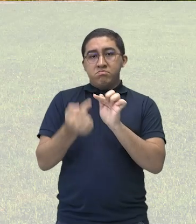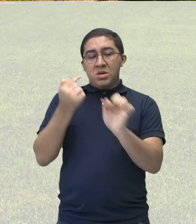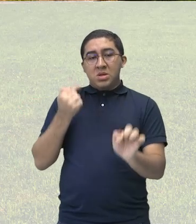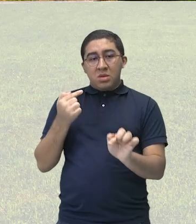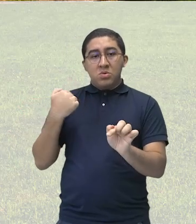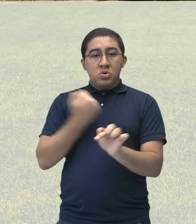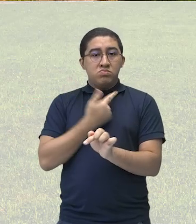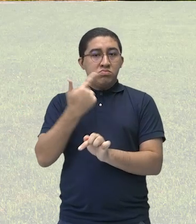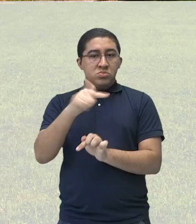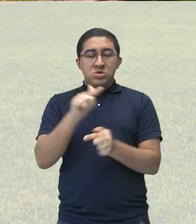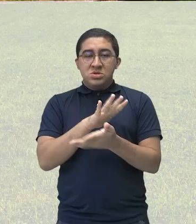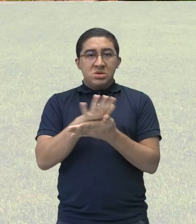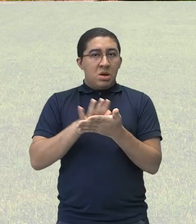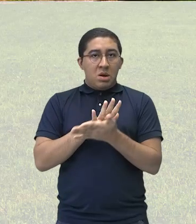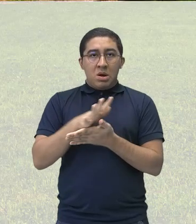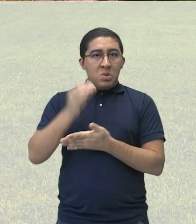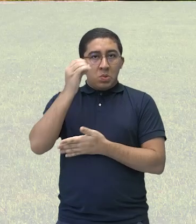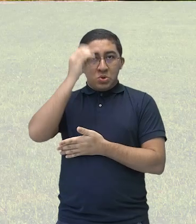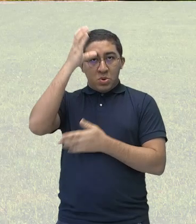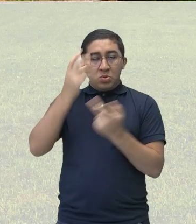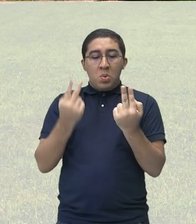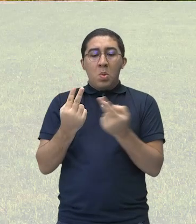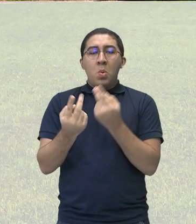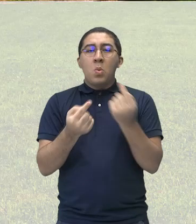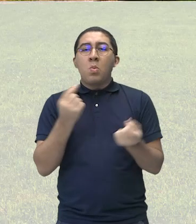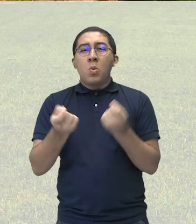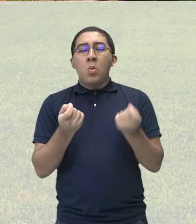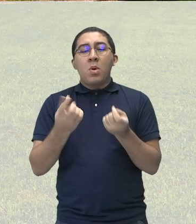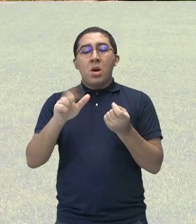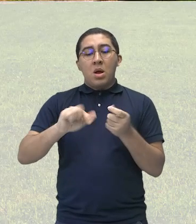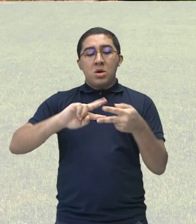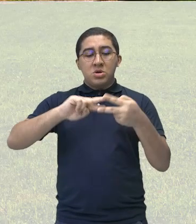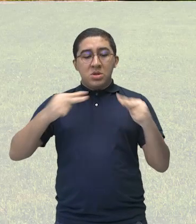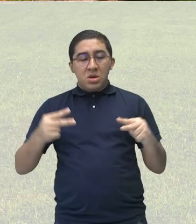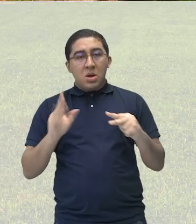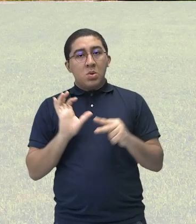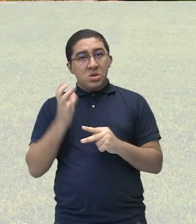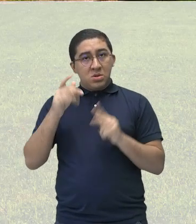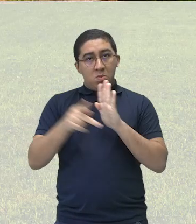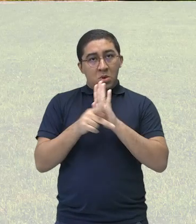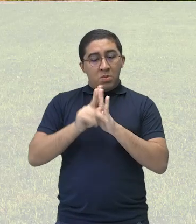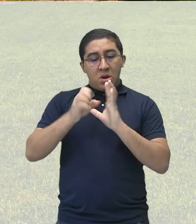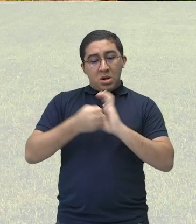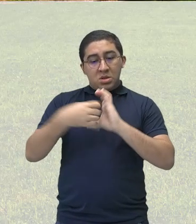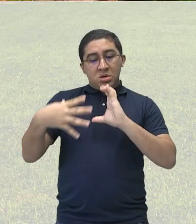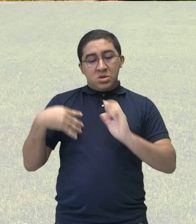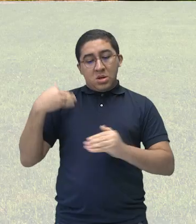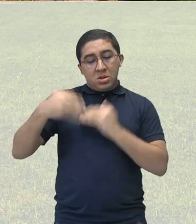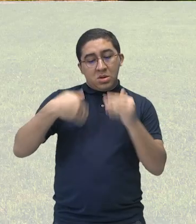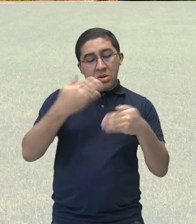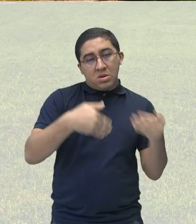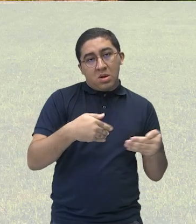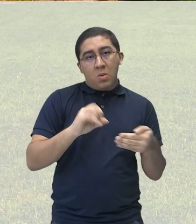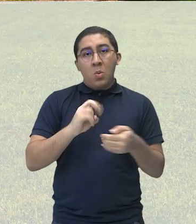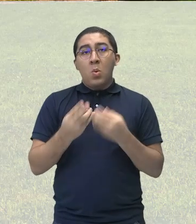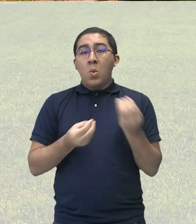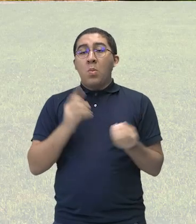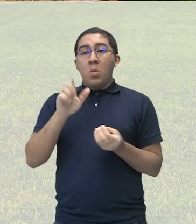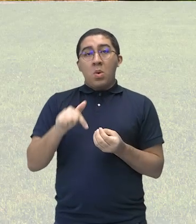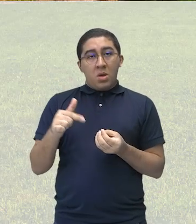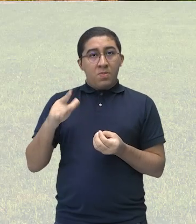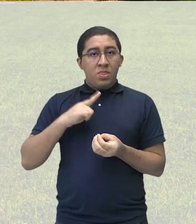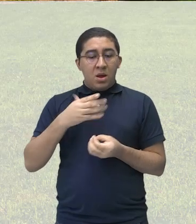Mendel, nós não tínhamos os conhecimentos dos fatores que eram responsáveis por levar as características ou como elas